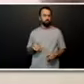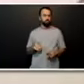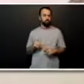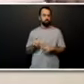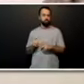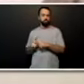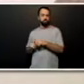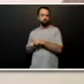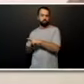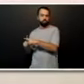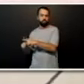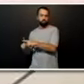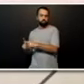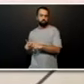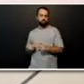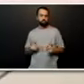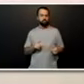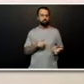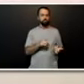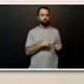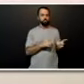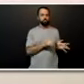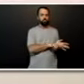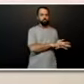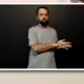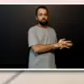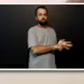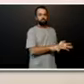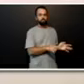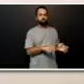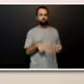positivos, cadê o zero?